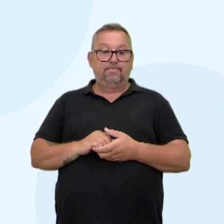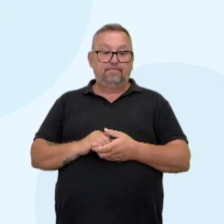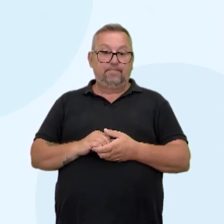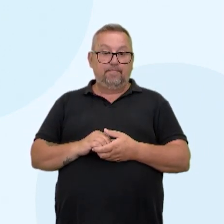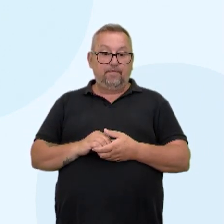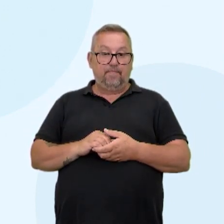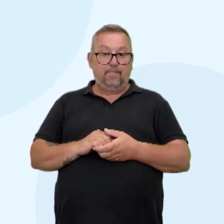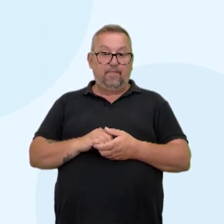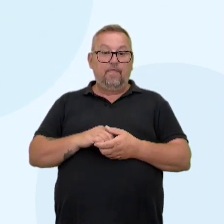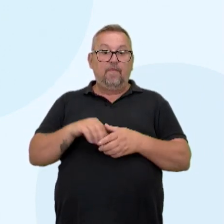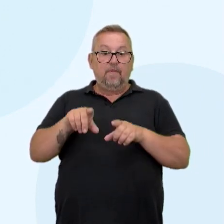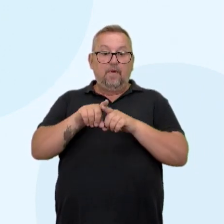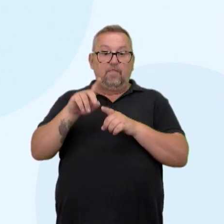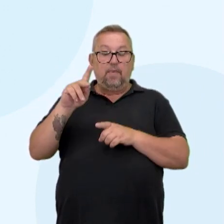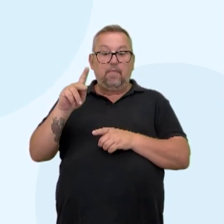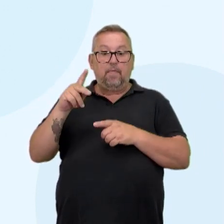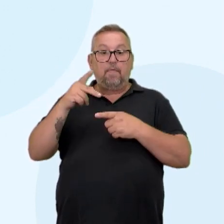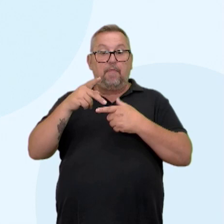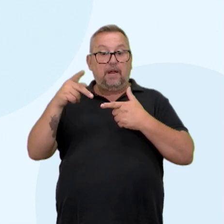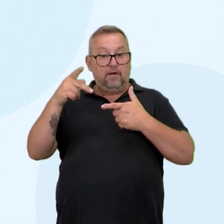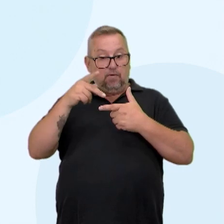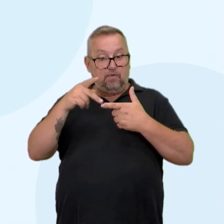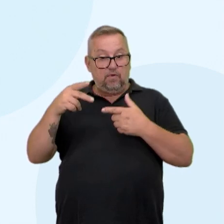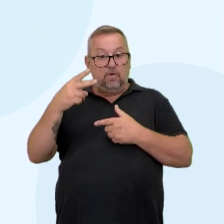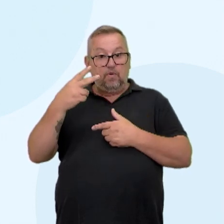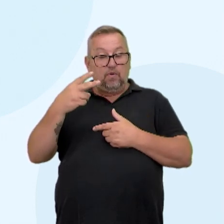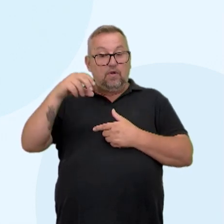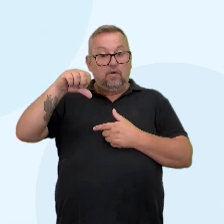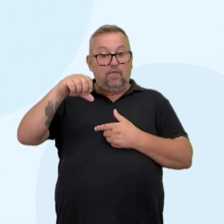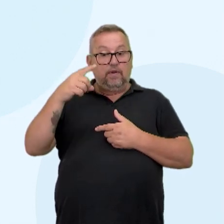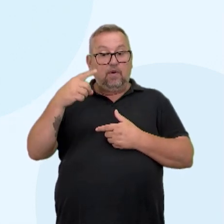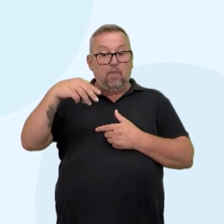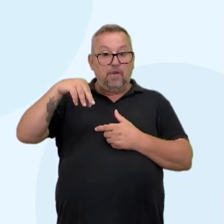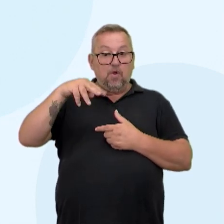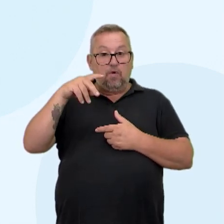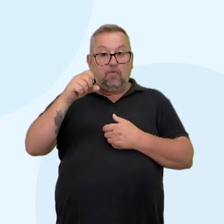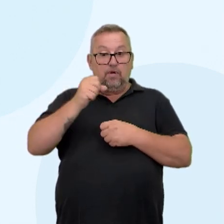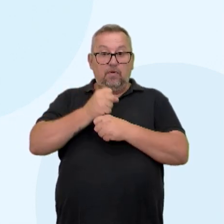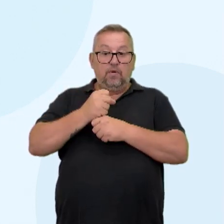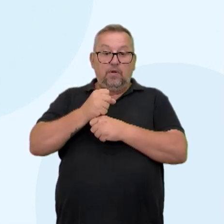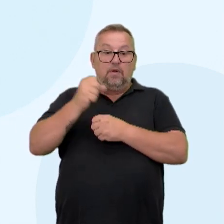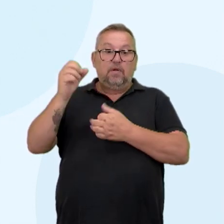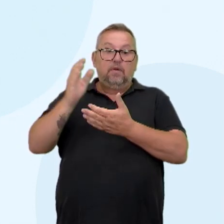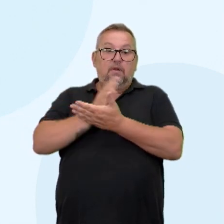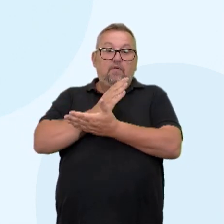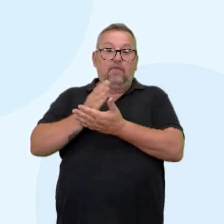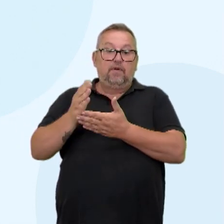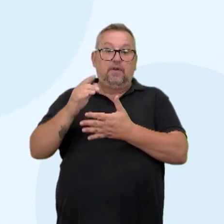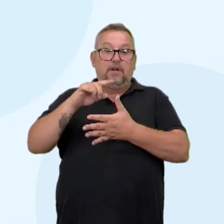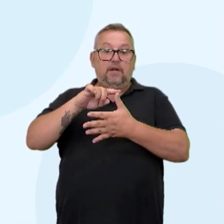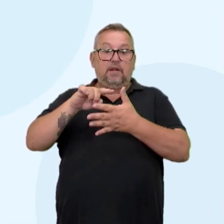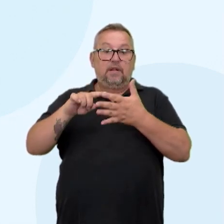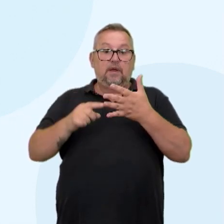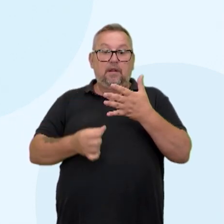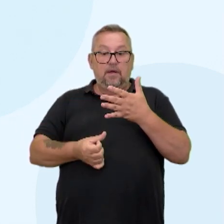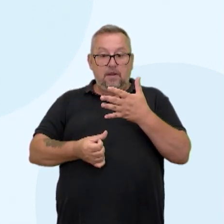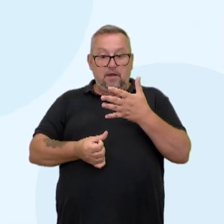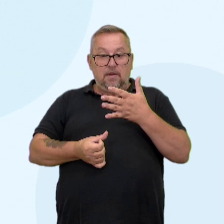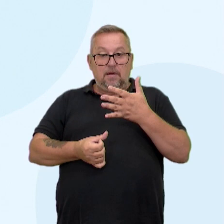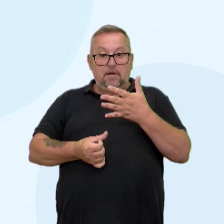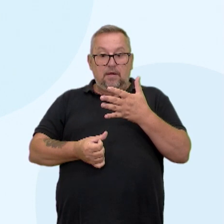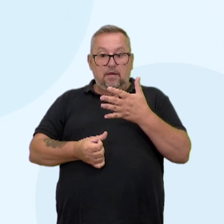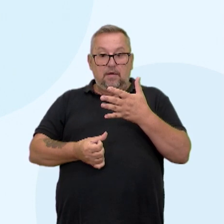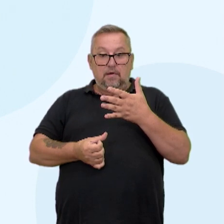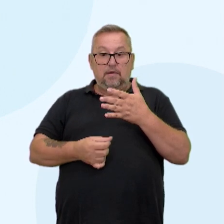cambriana. A era Paleozoica durou 291 milhões de anos e está dividida em 6